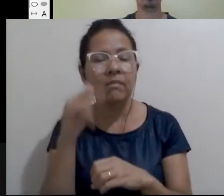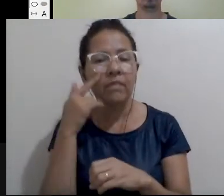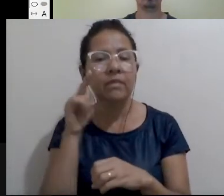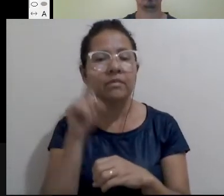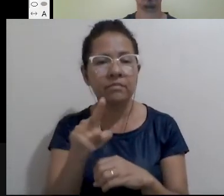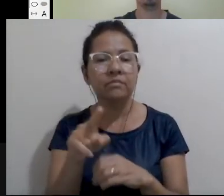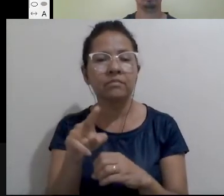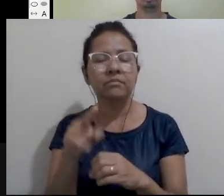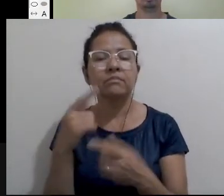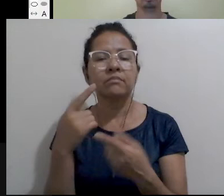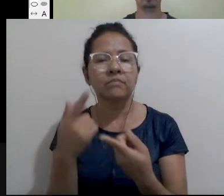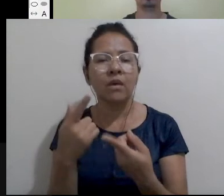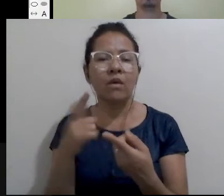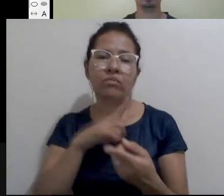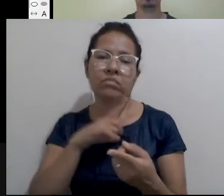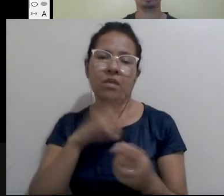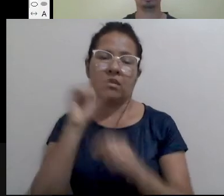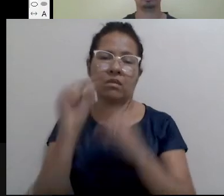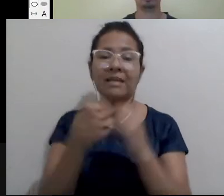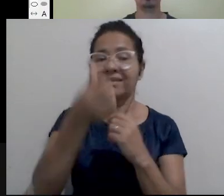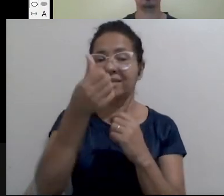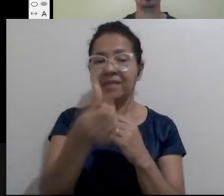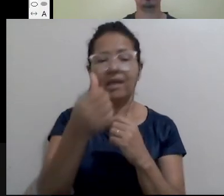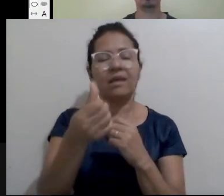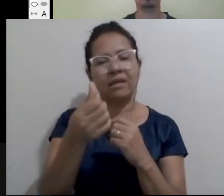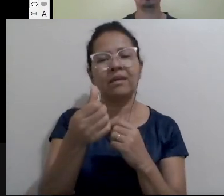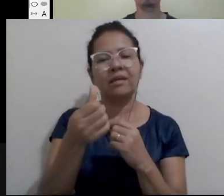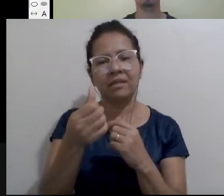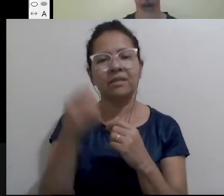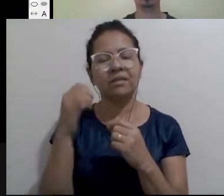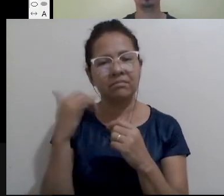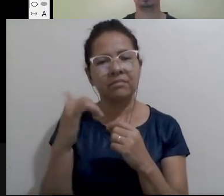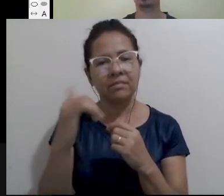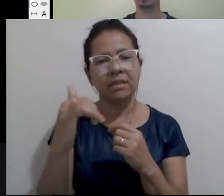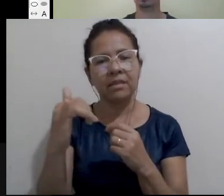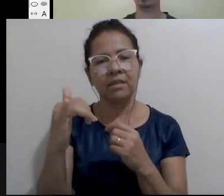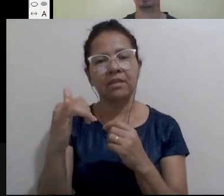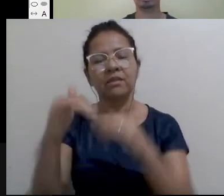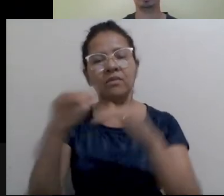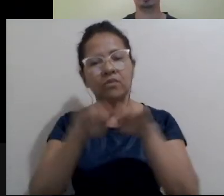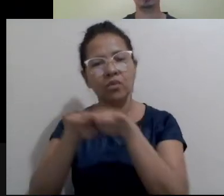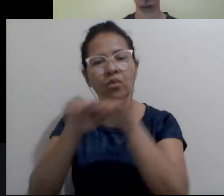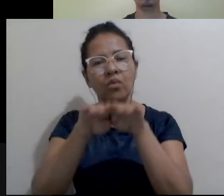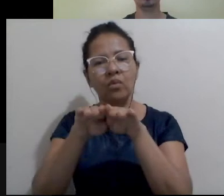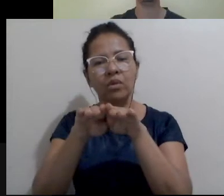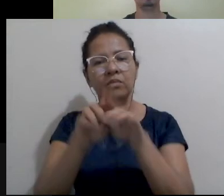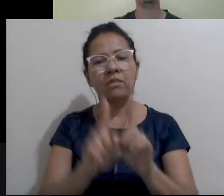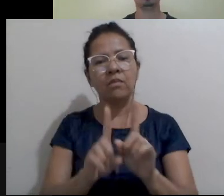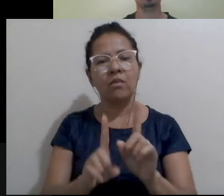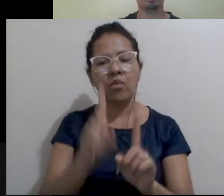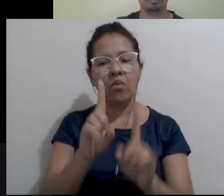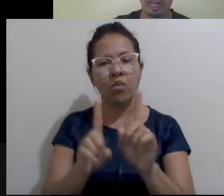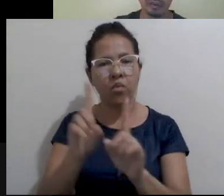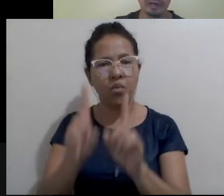um spin eletrônico, e por aí vai. Então, temos aqui 6 spins eletrônicos, uns orientados e desemparelhados para cima, e neste